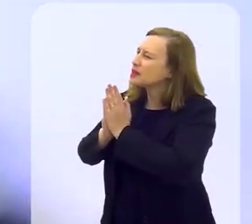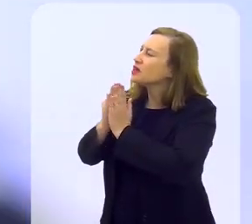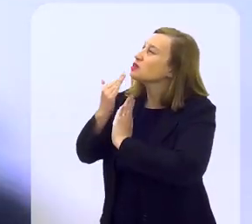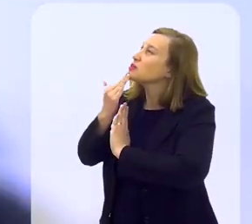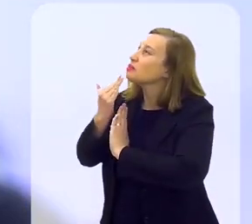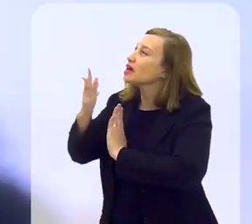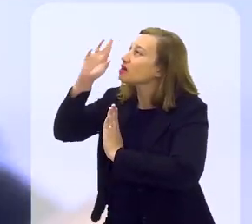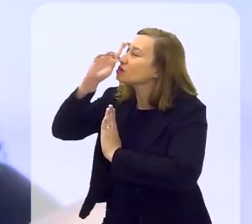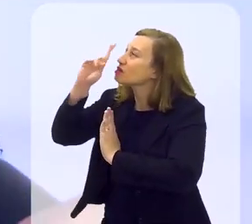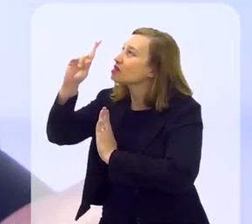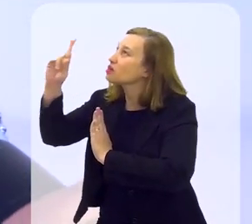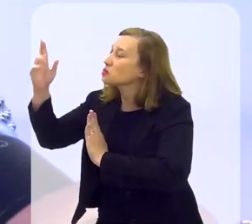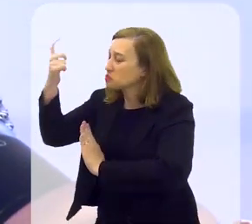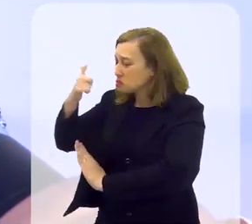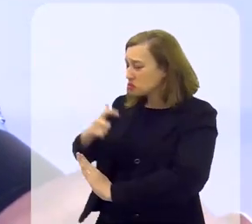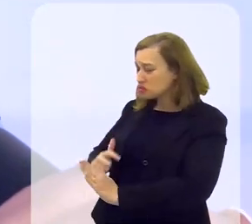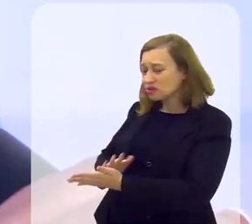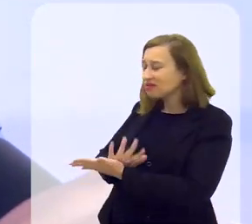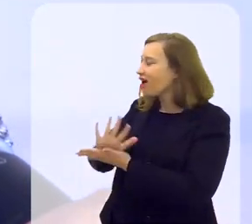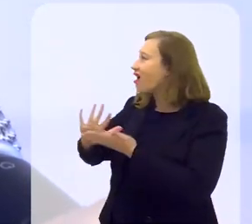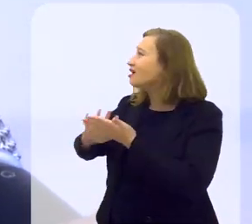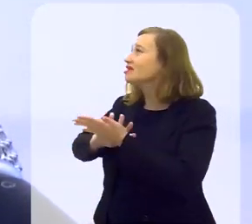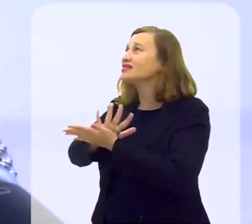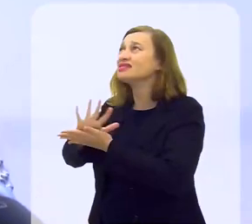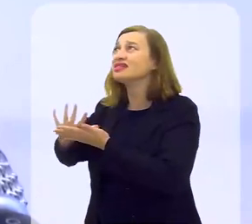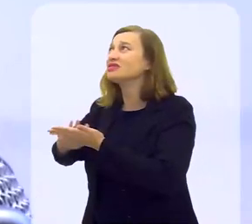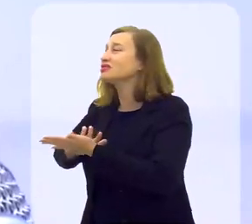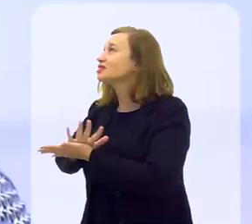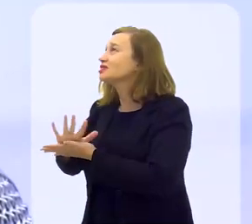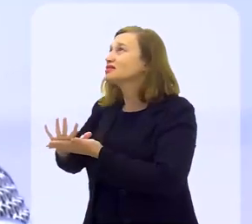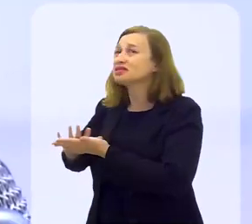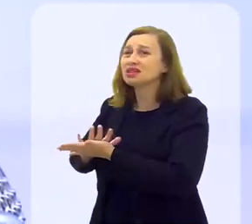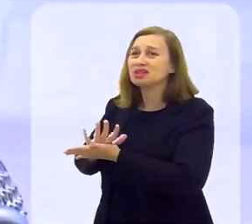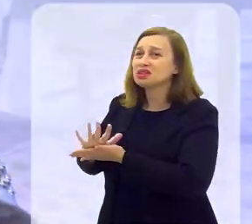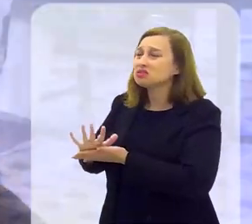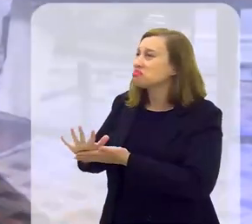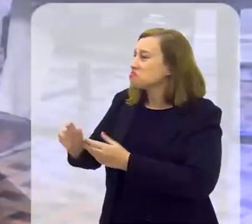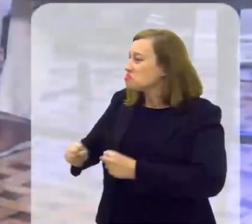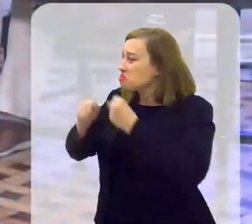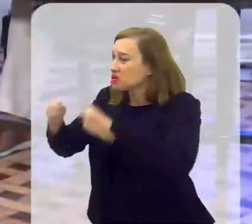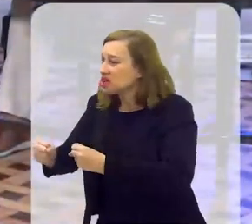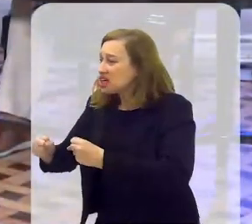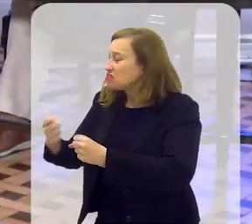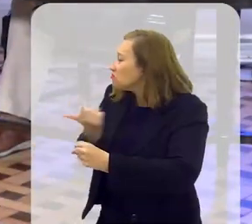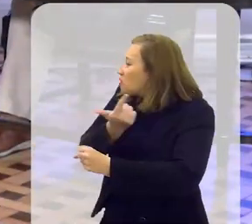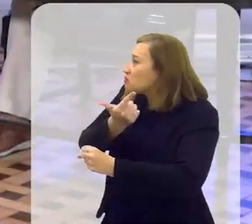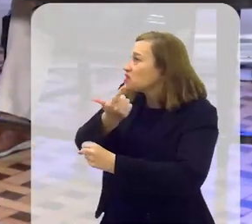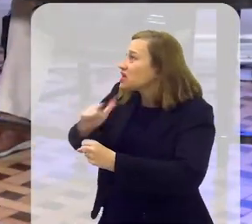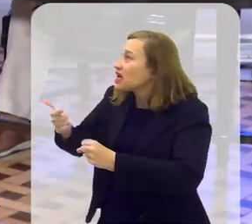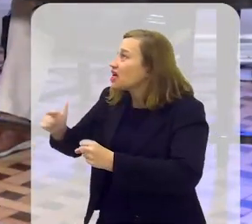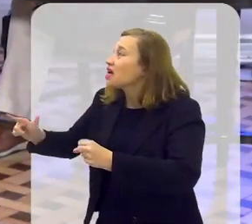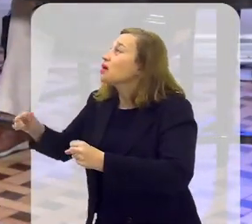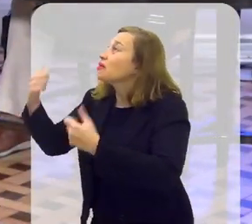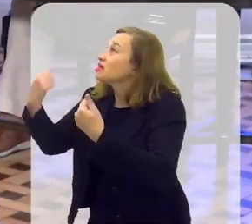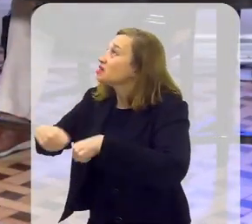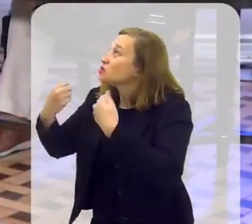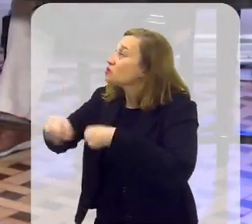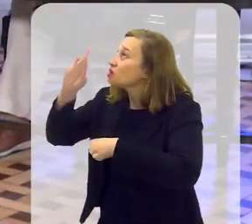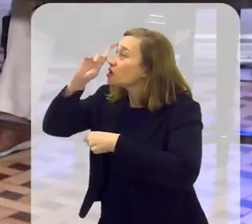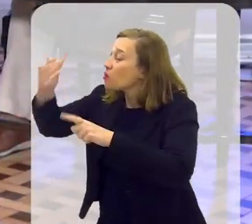que eu não sou nada e que eu não posso nada sentir